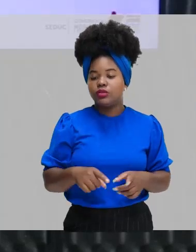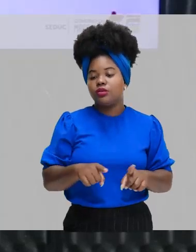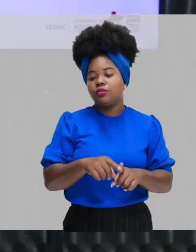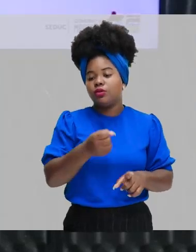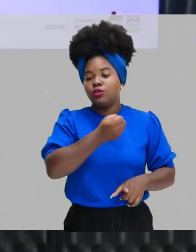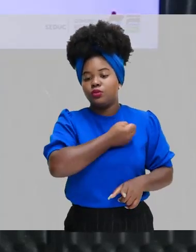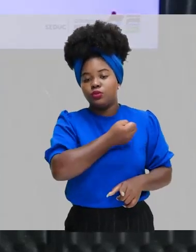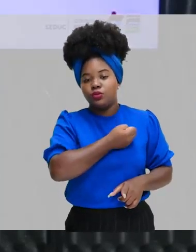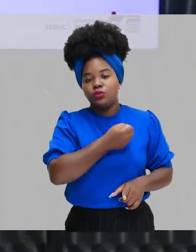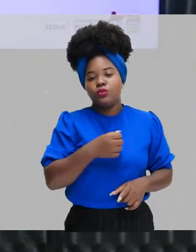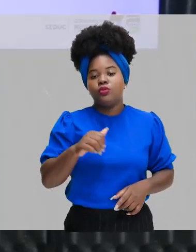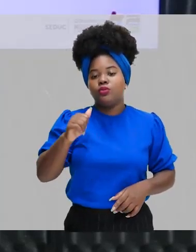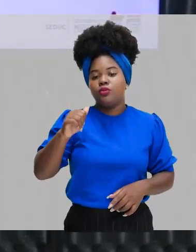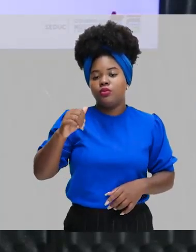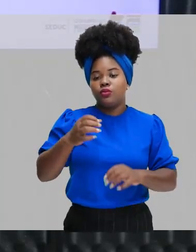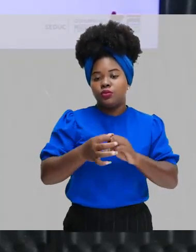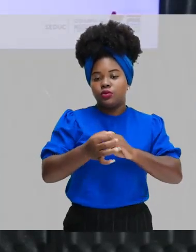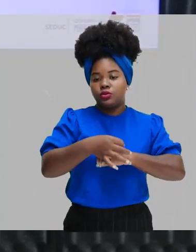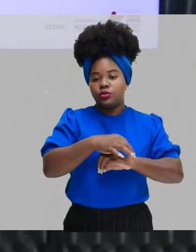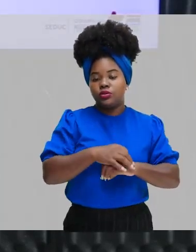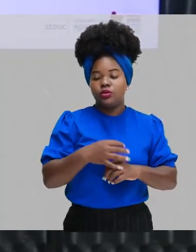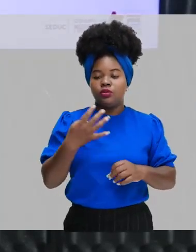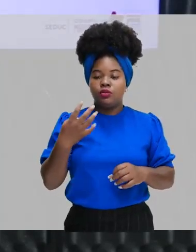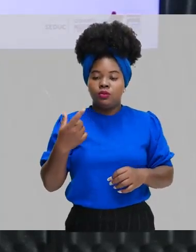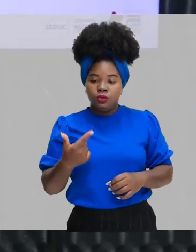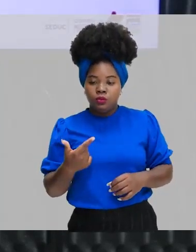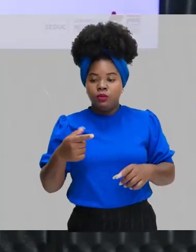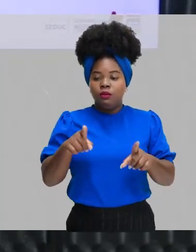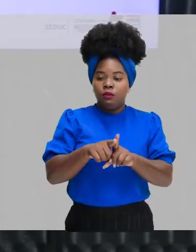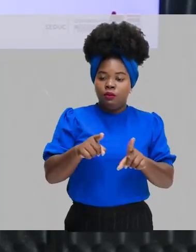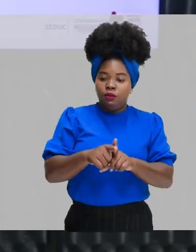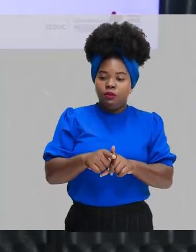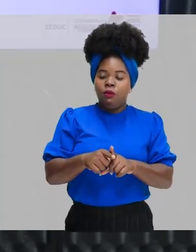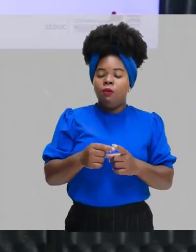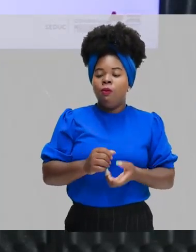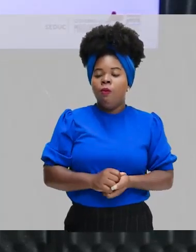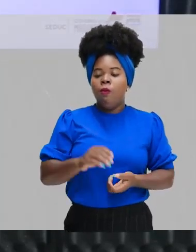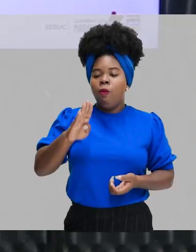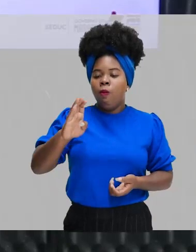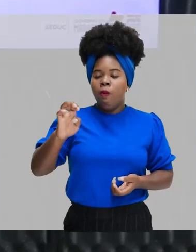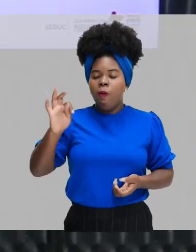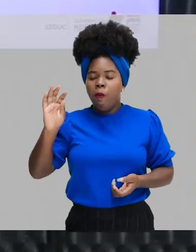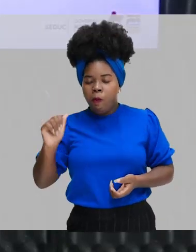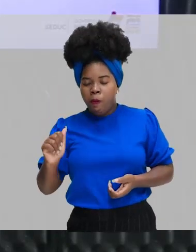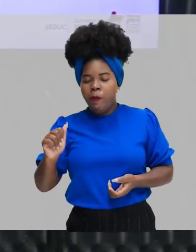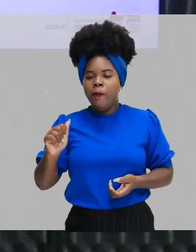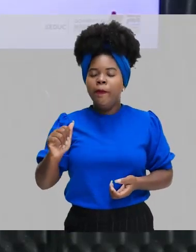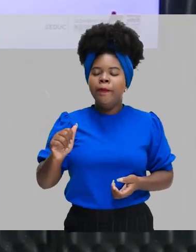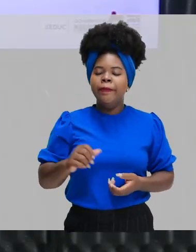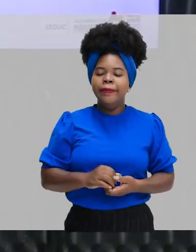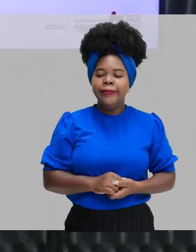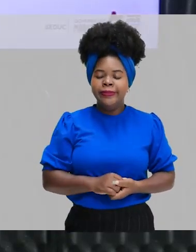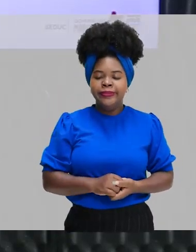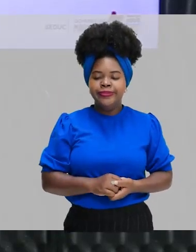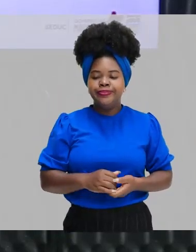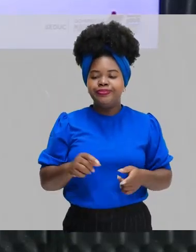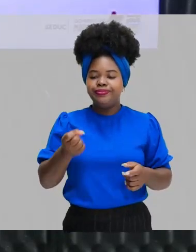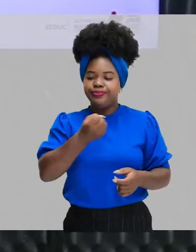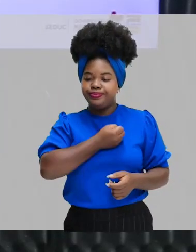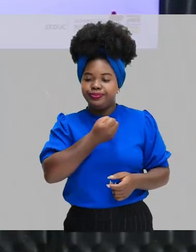atomo igual a 2 e uma massa igual a 4 ou então partículas Beta que vai ter um um